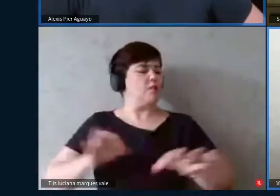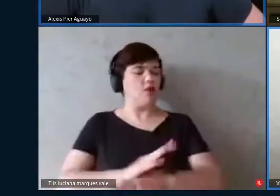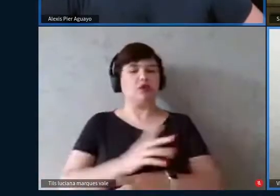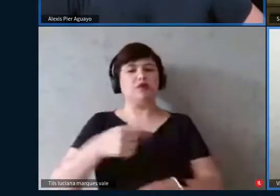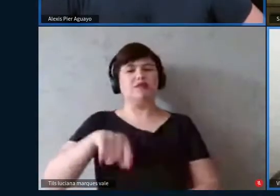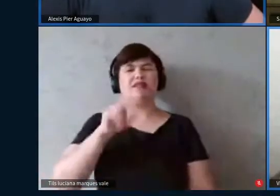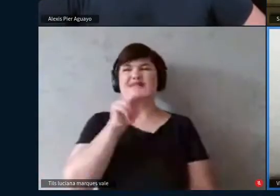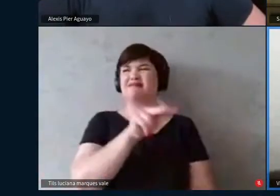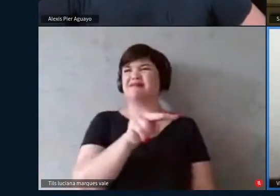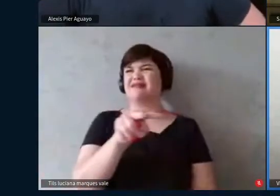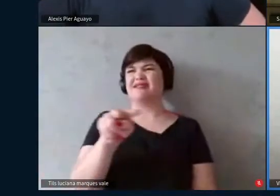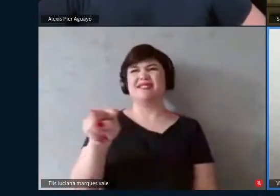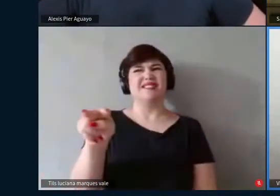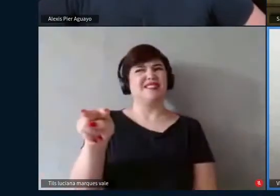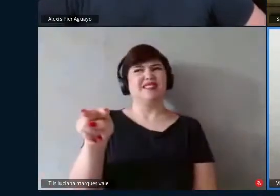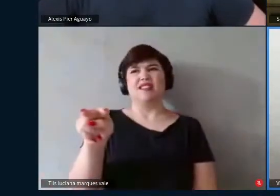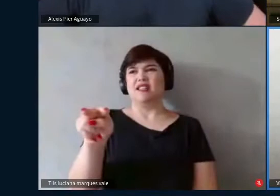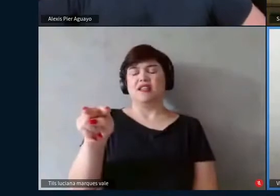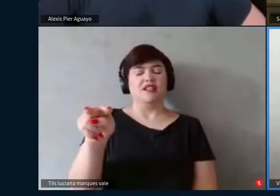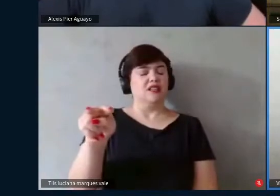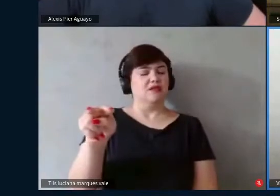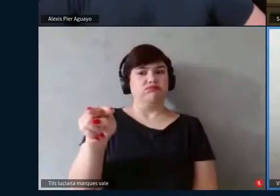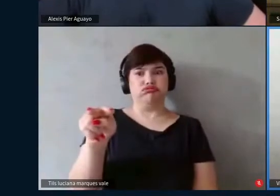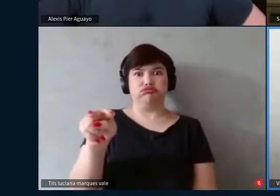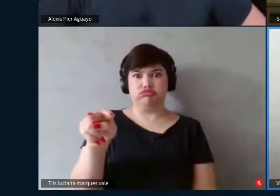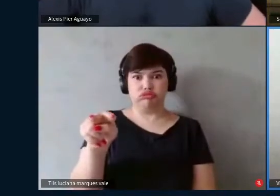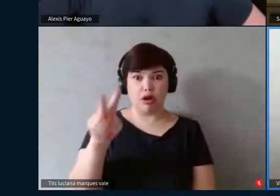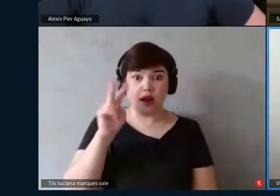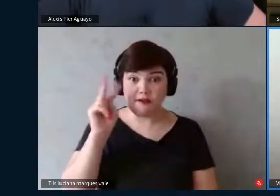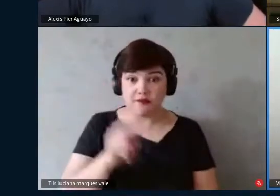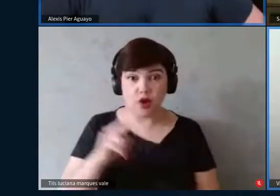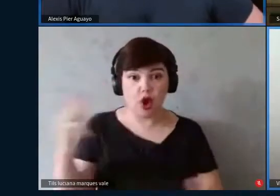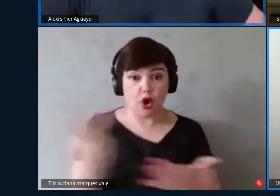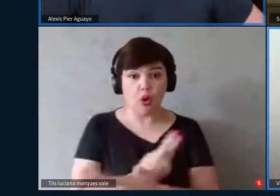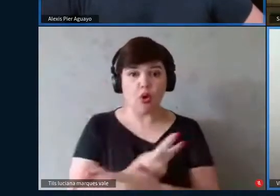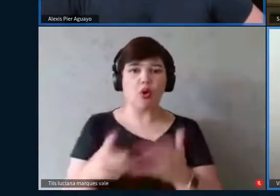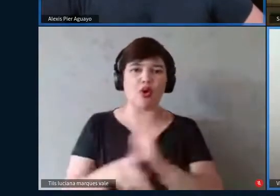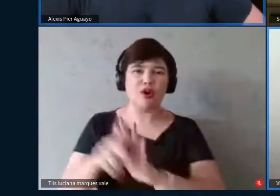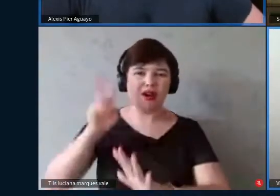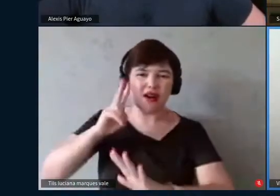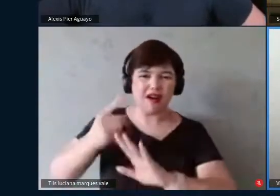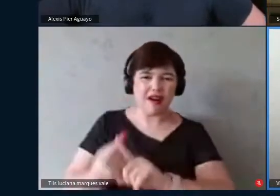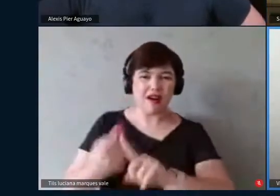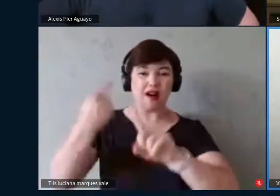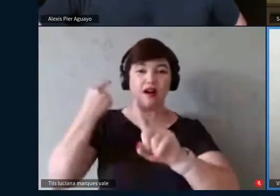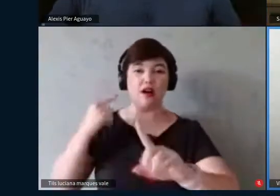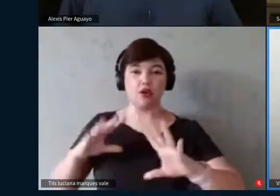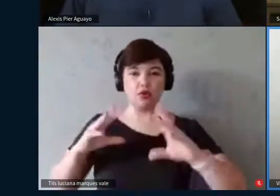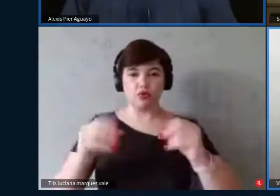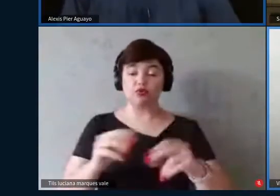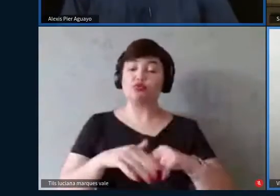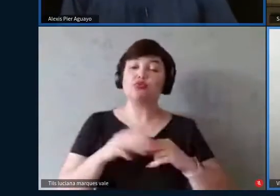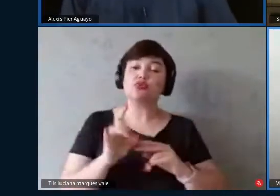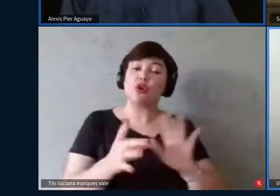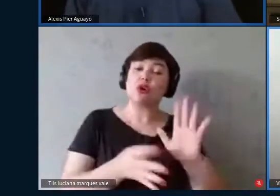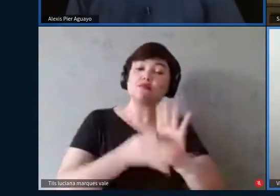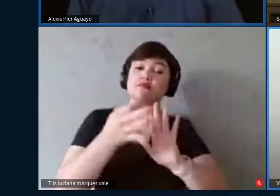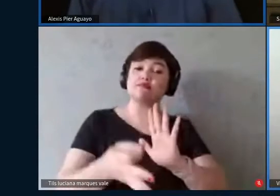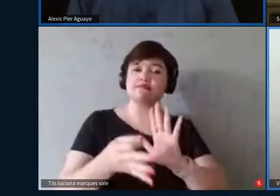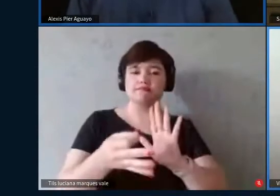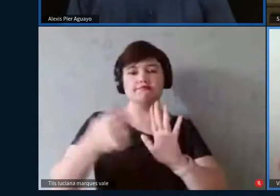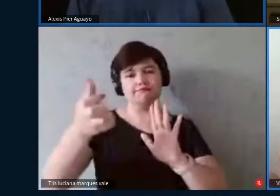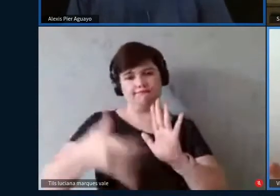gente viu as maiores atrocidades acontecerem na história. Entendeu? Então, é só uma consideração. Com